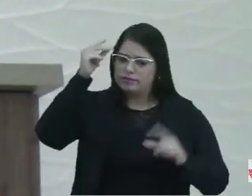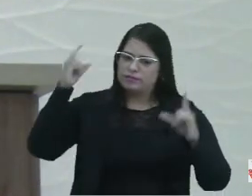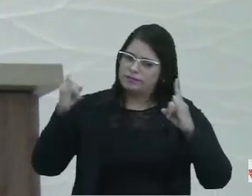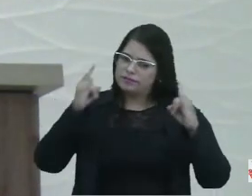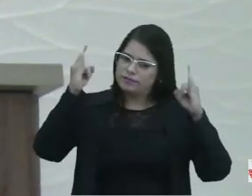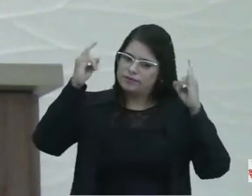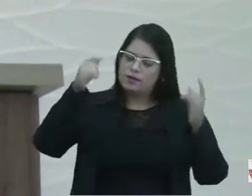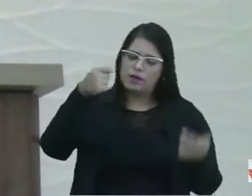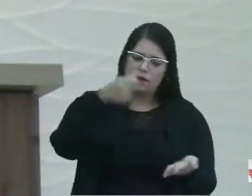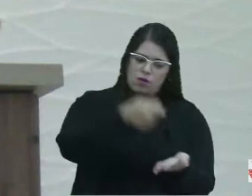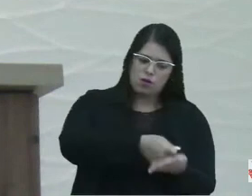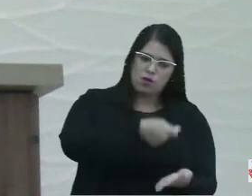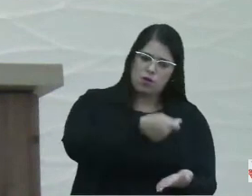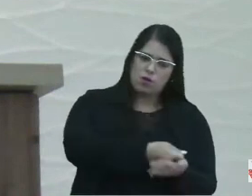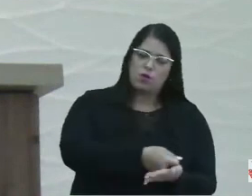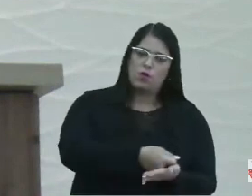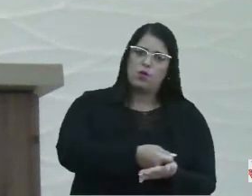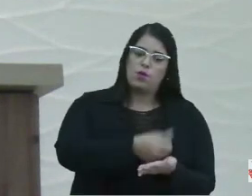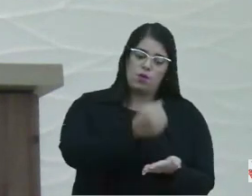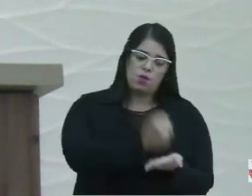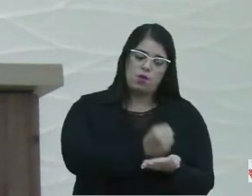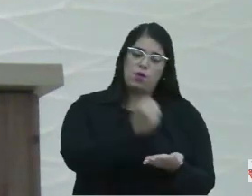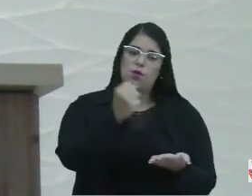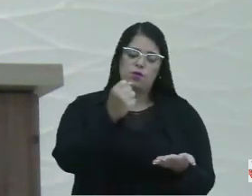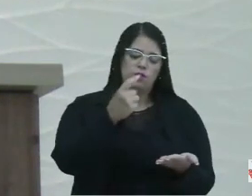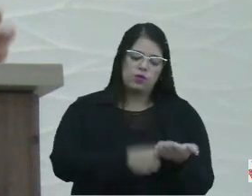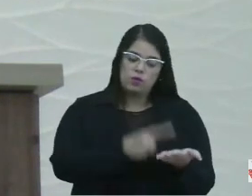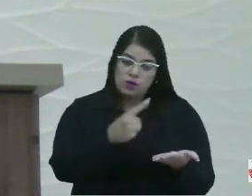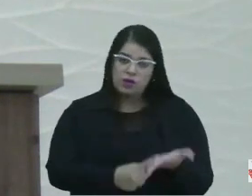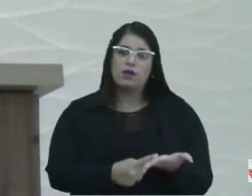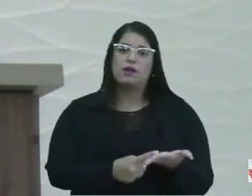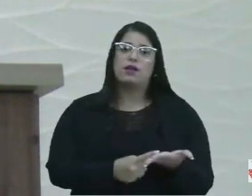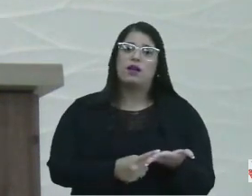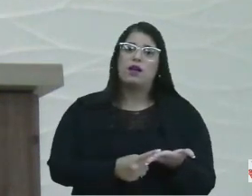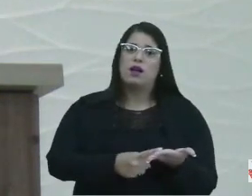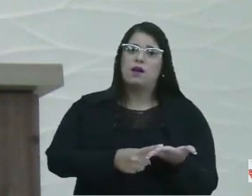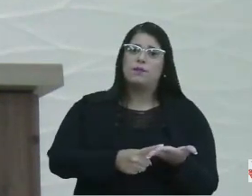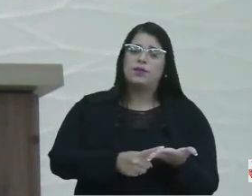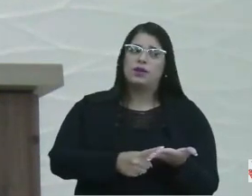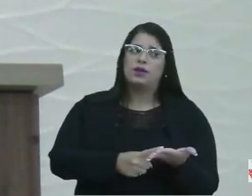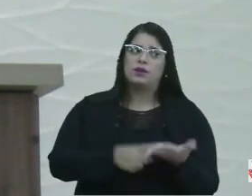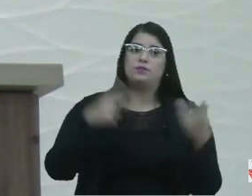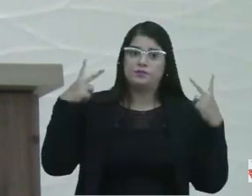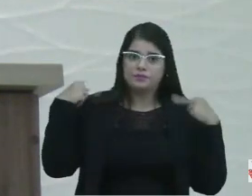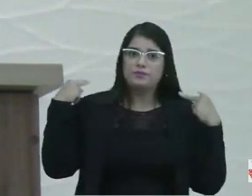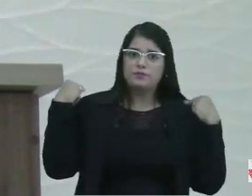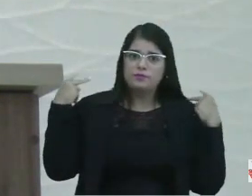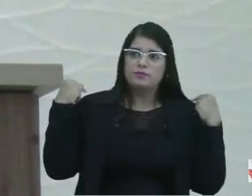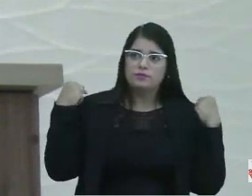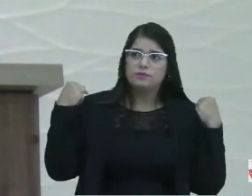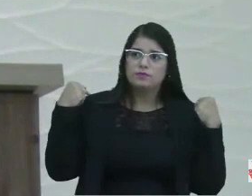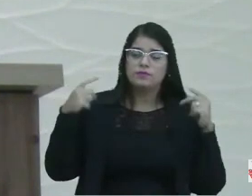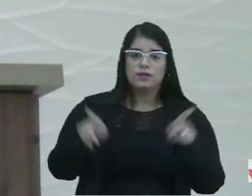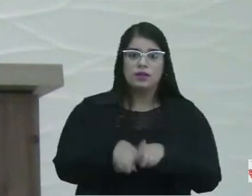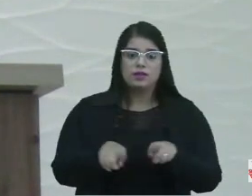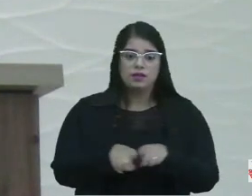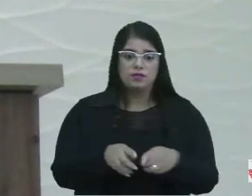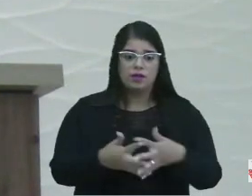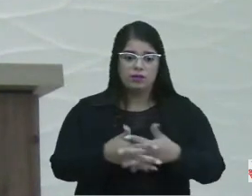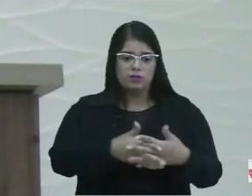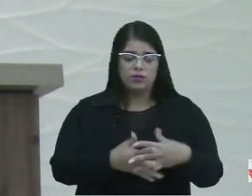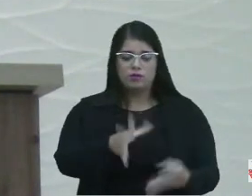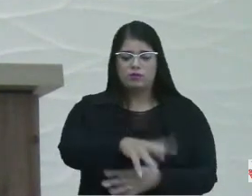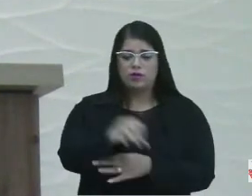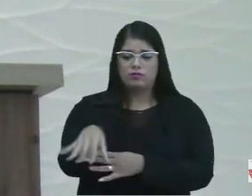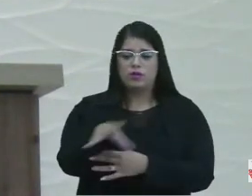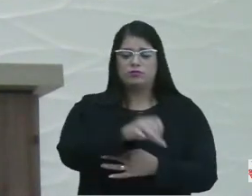caminhões-pipa para chegar nas comunidades e na zona rural onde está mais precisado. A gente só vê aqui